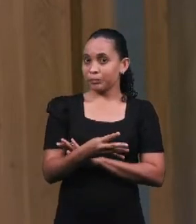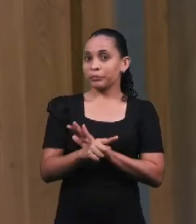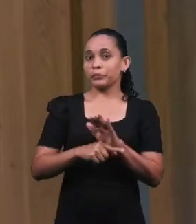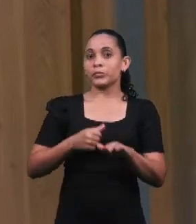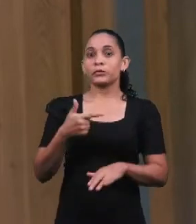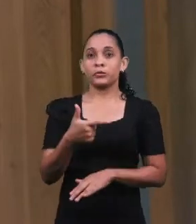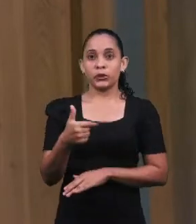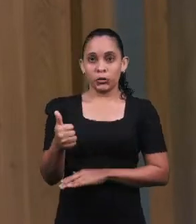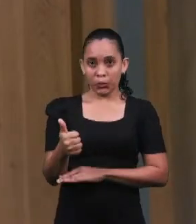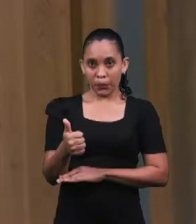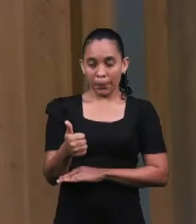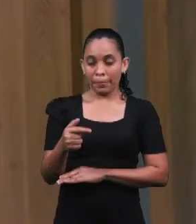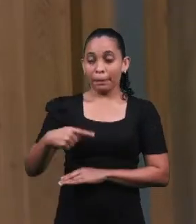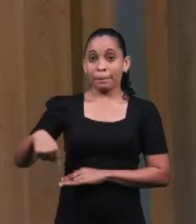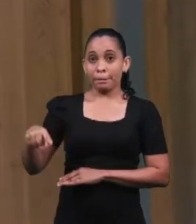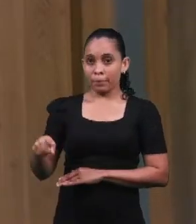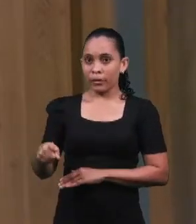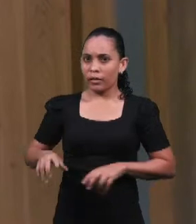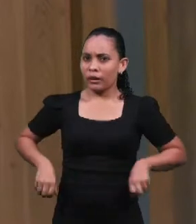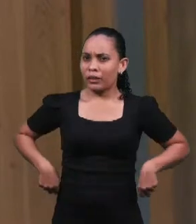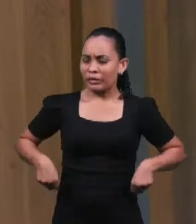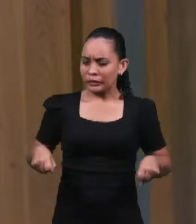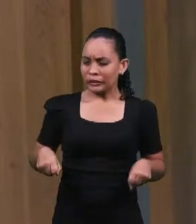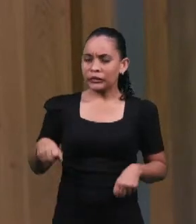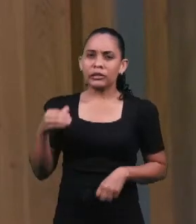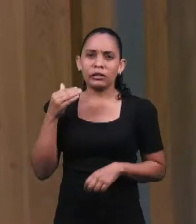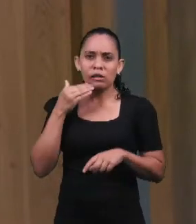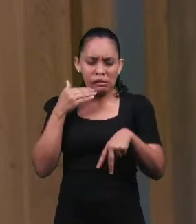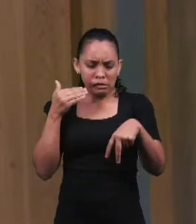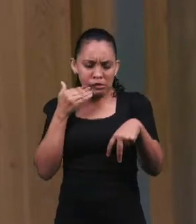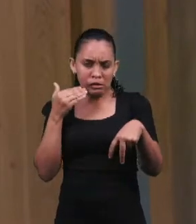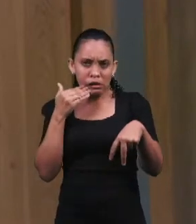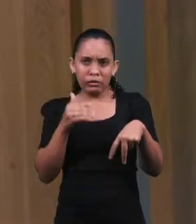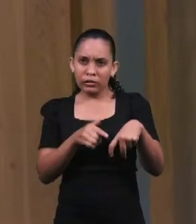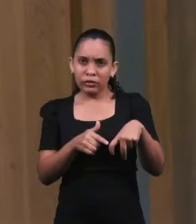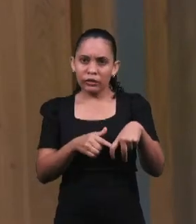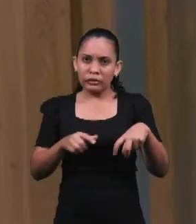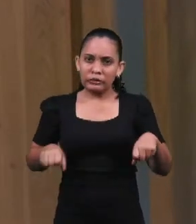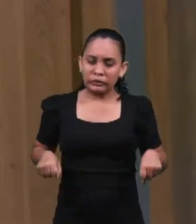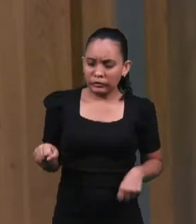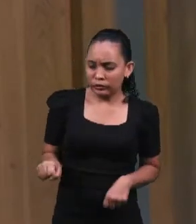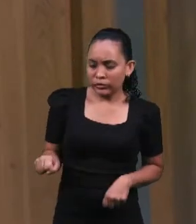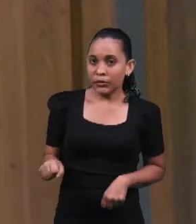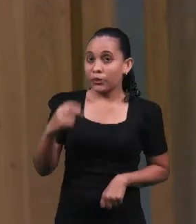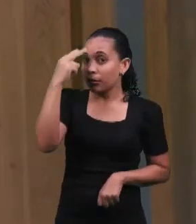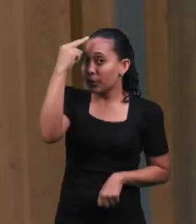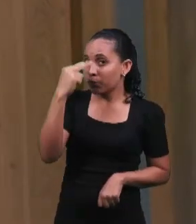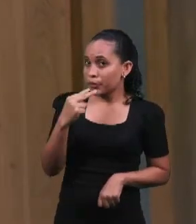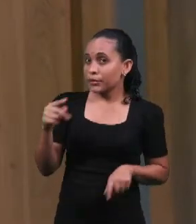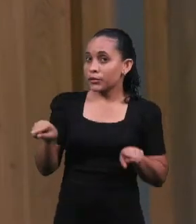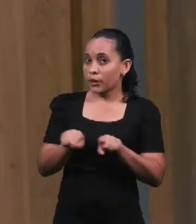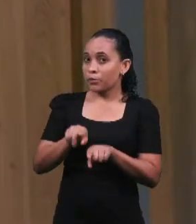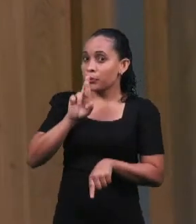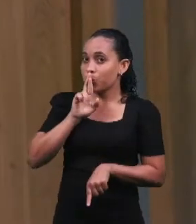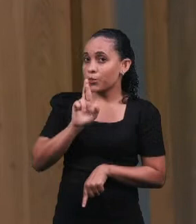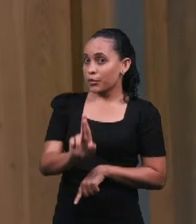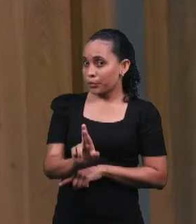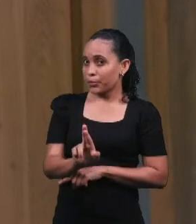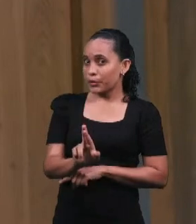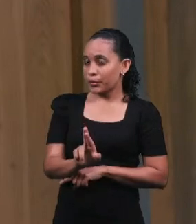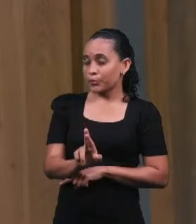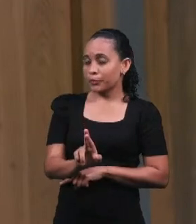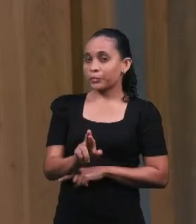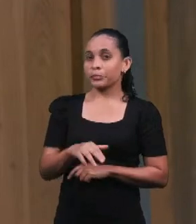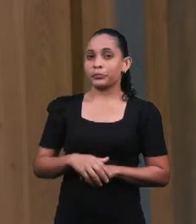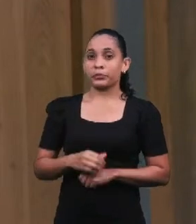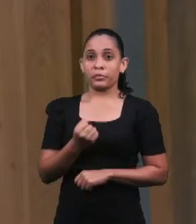aos pobres, aos aleijados, aos mancos, aos cegos. Então, muitos irmãos encontraram essa resposta ali no versículo 21, a